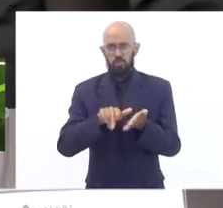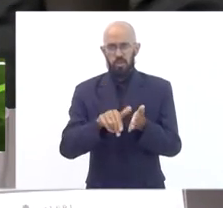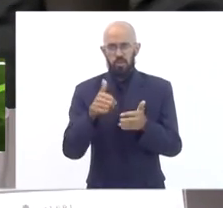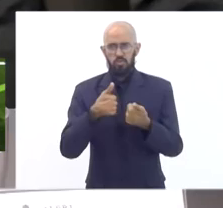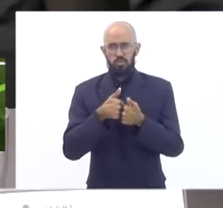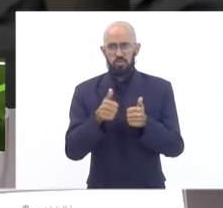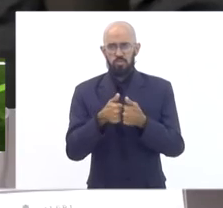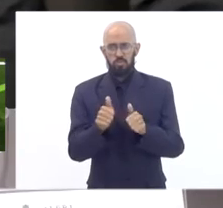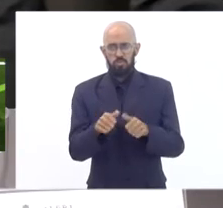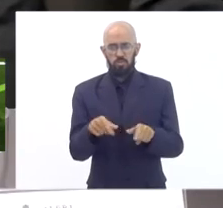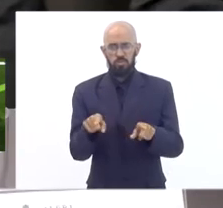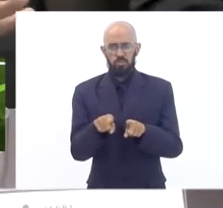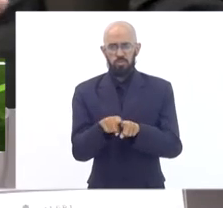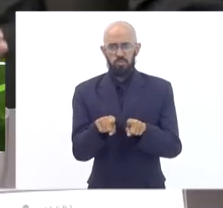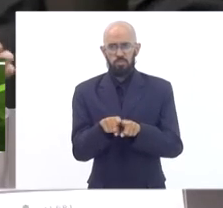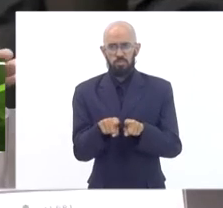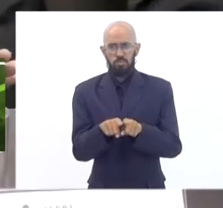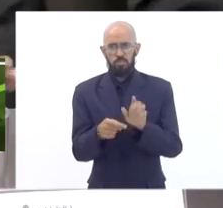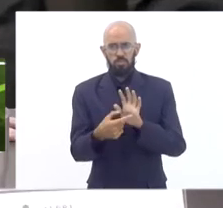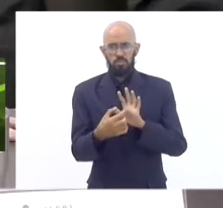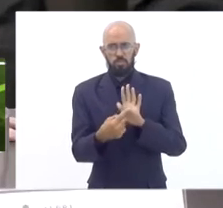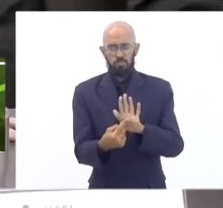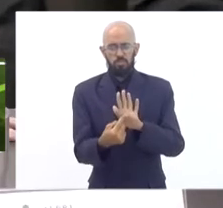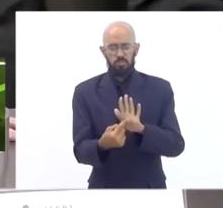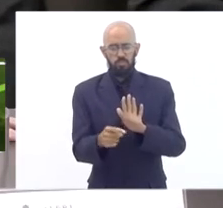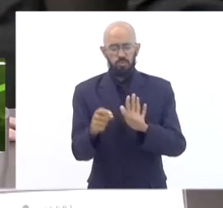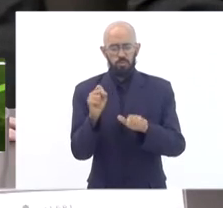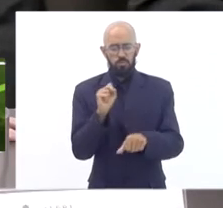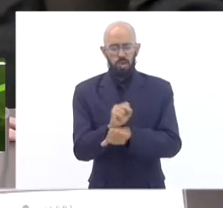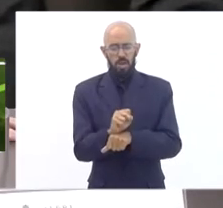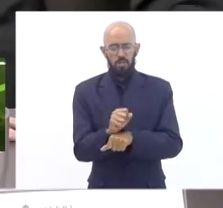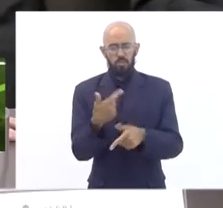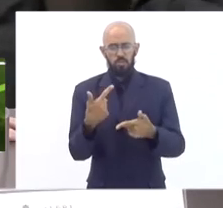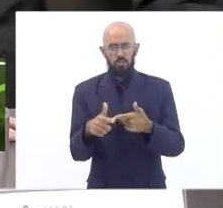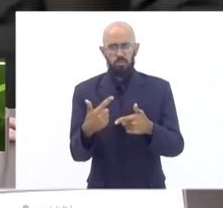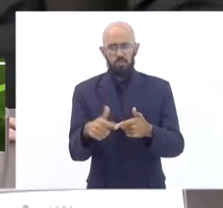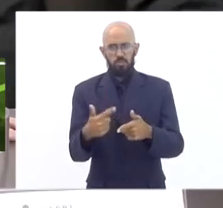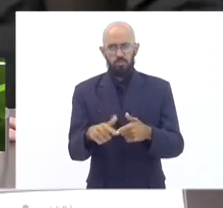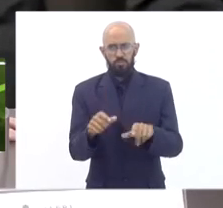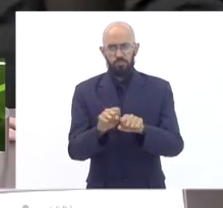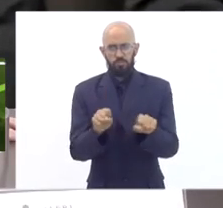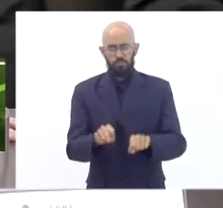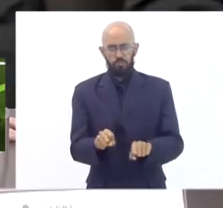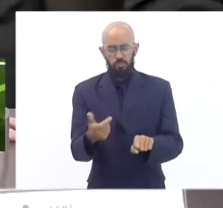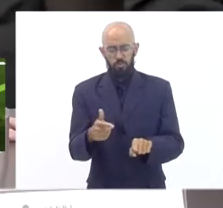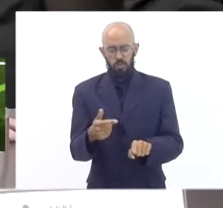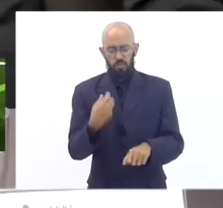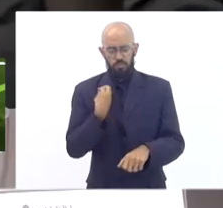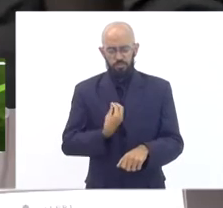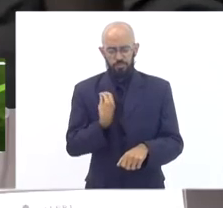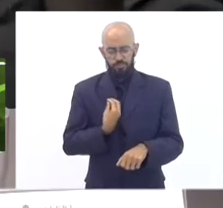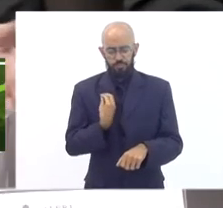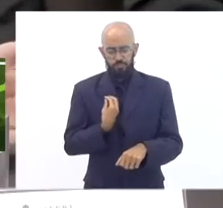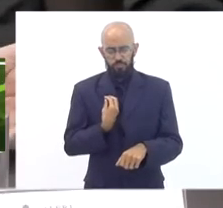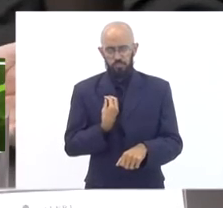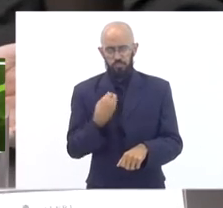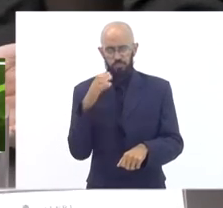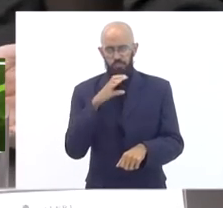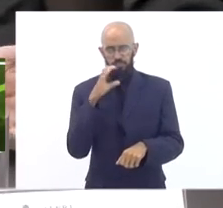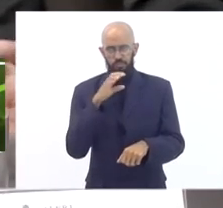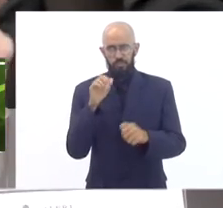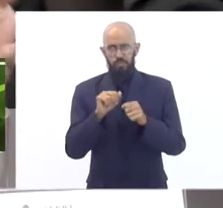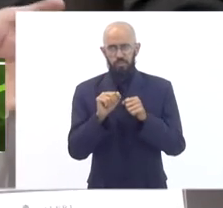de estancar problemas que hoje fazem com que o sistema não funcione de maneira eficiente e com isso fique mais